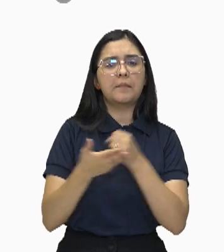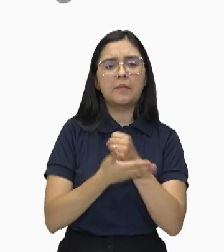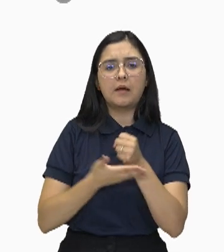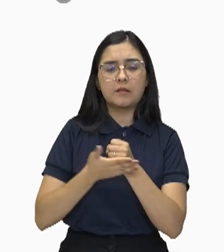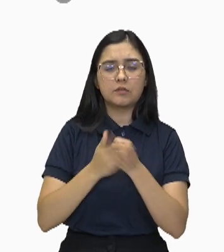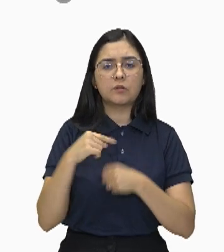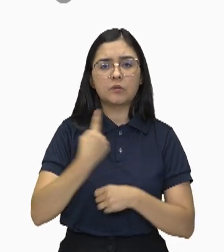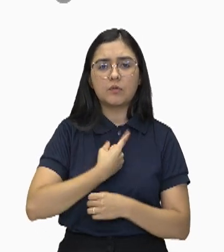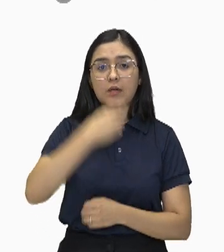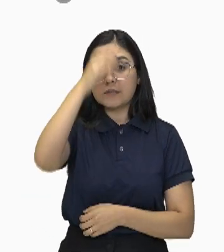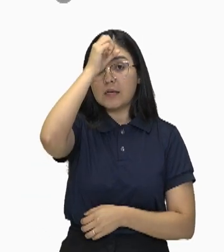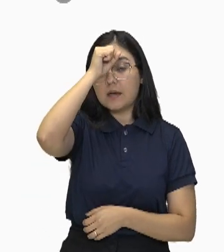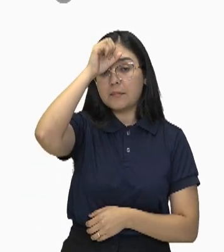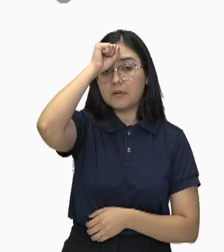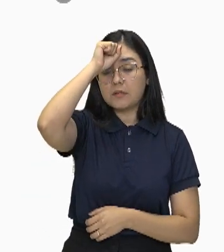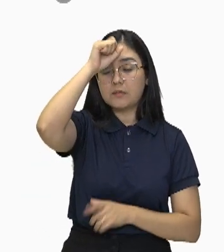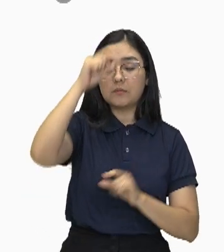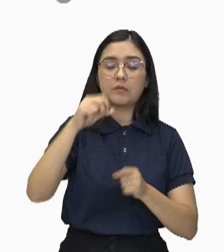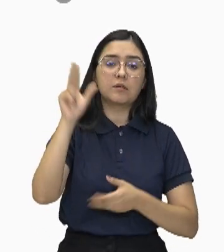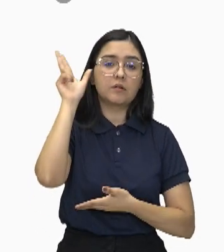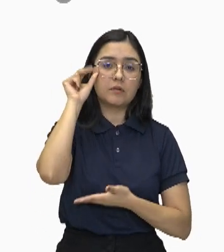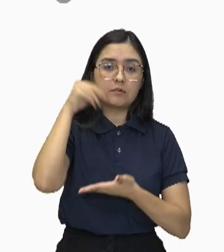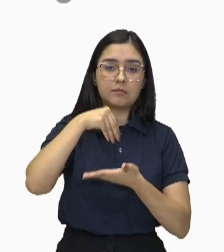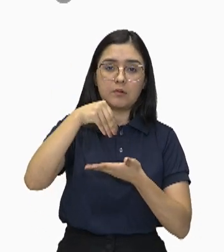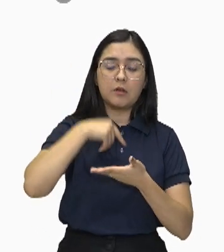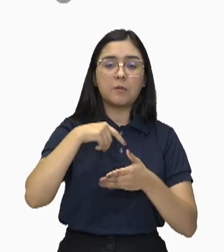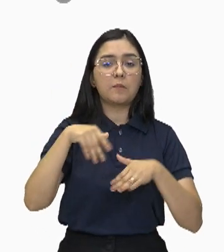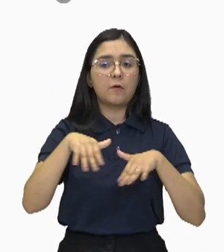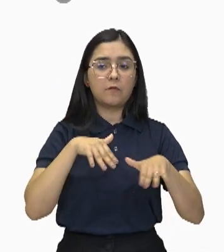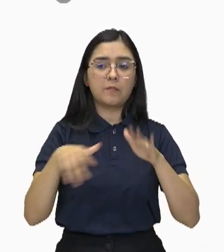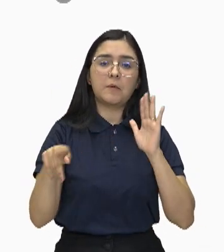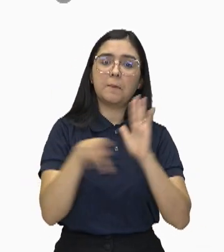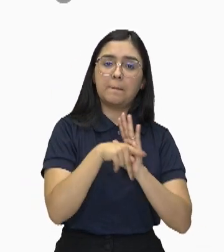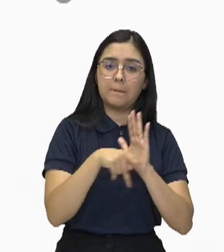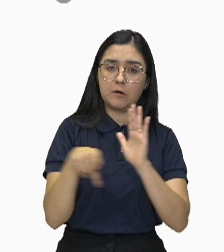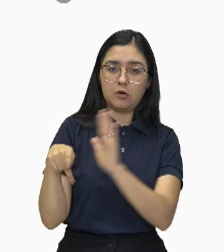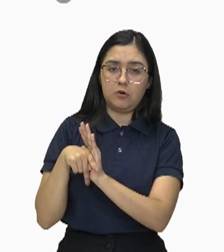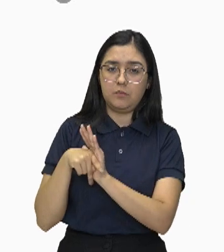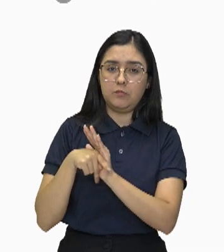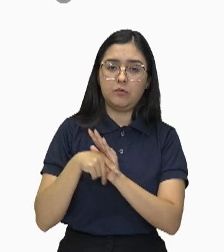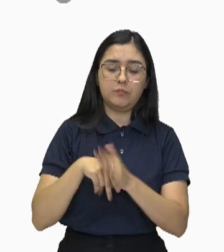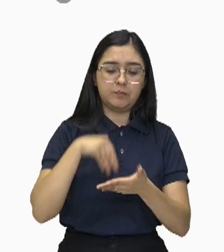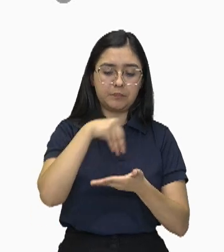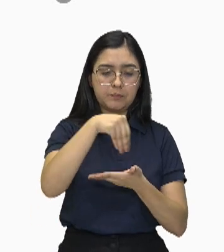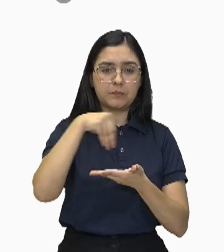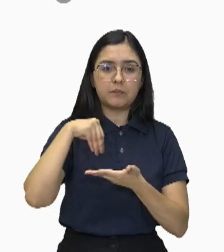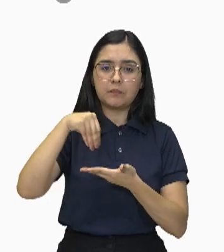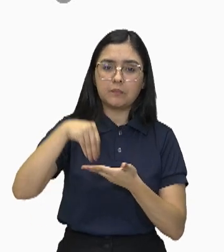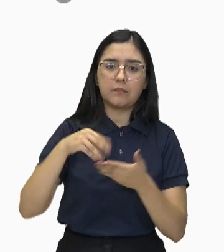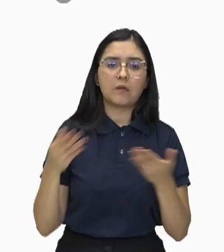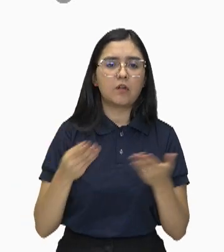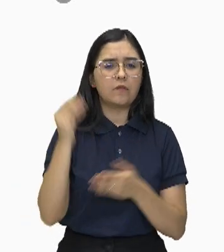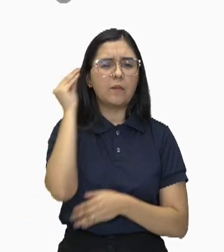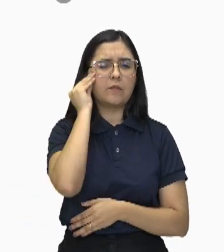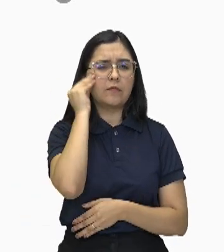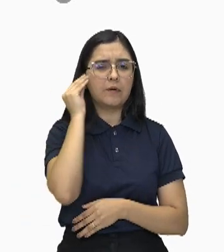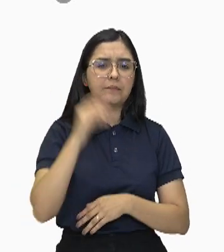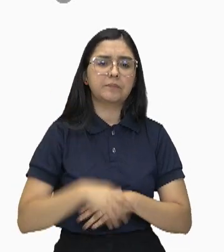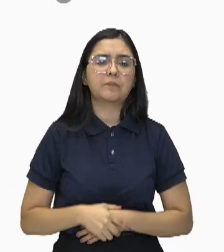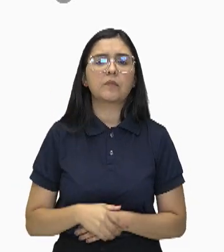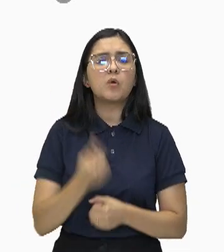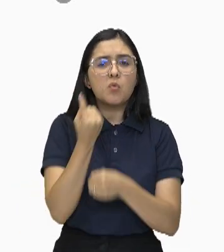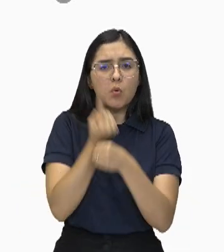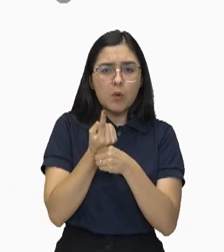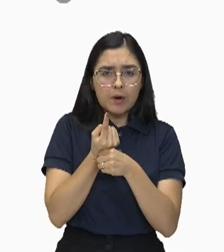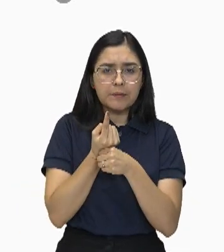que no xadrez incluem os movimentos específicos de cada peça. Vamos ver cada uma delas. O